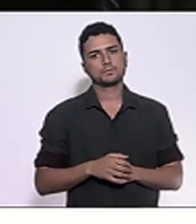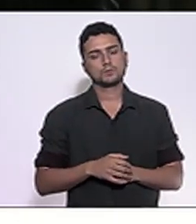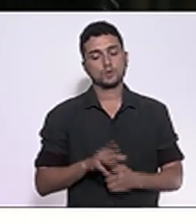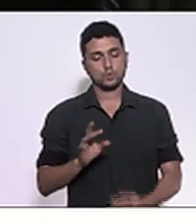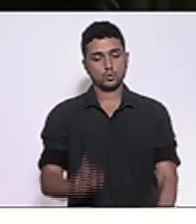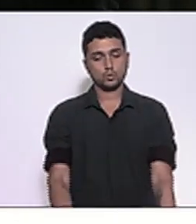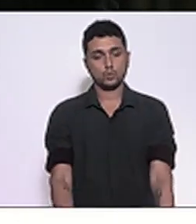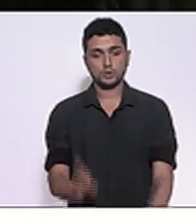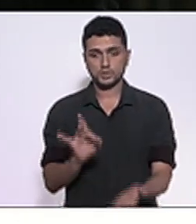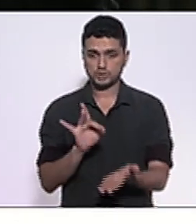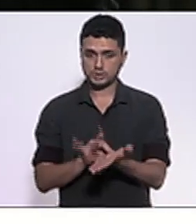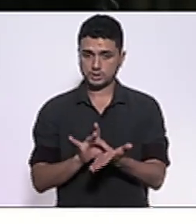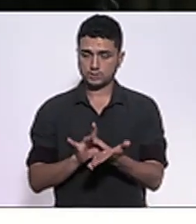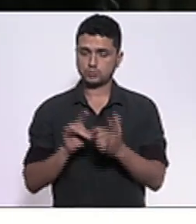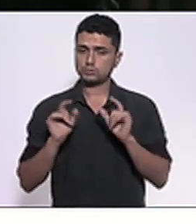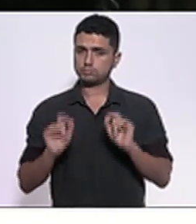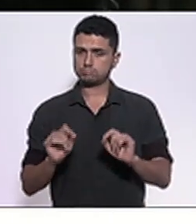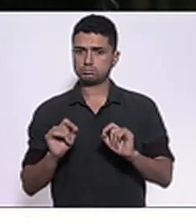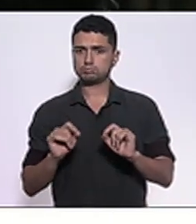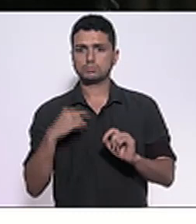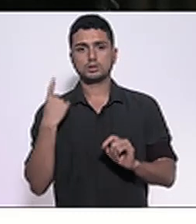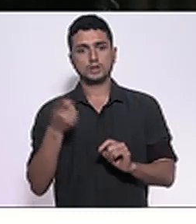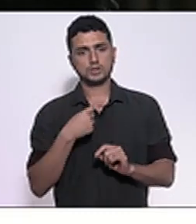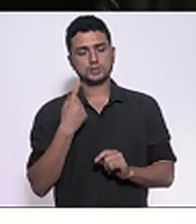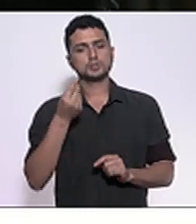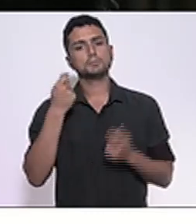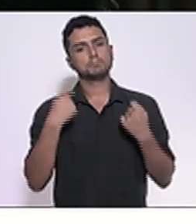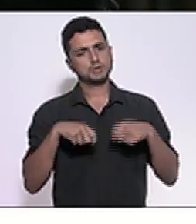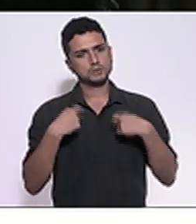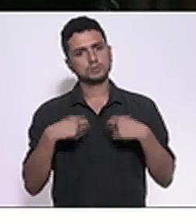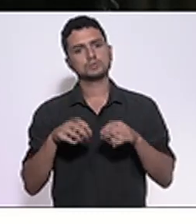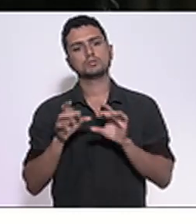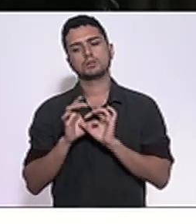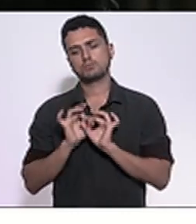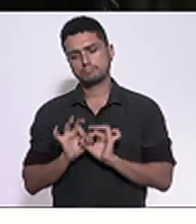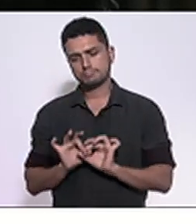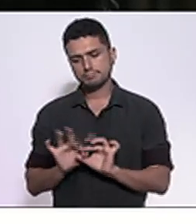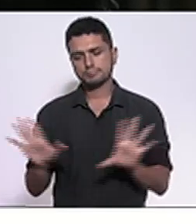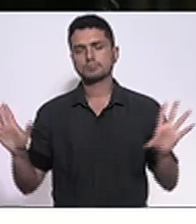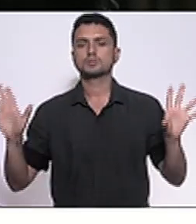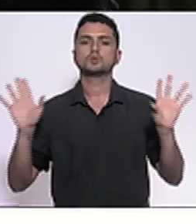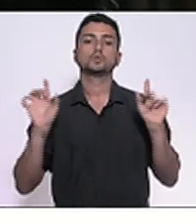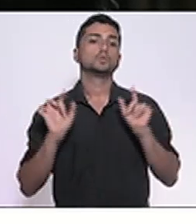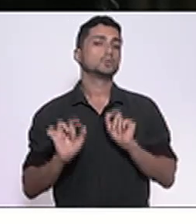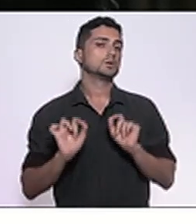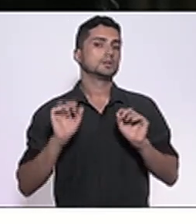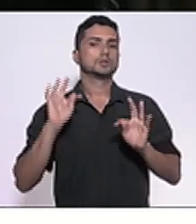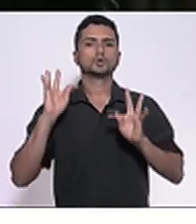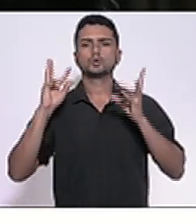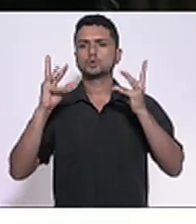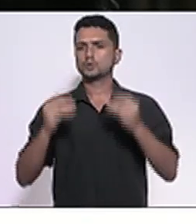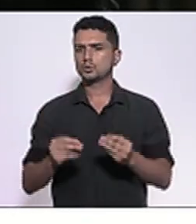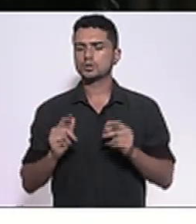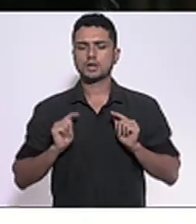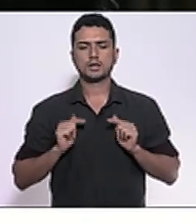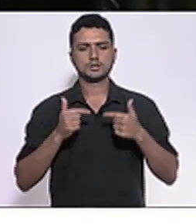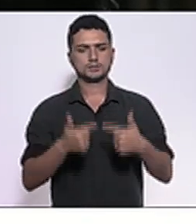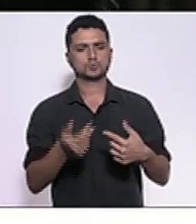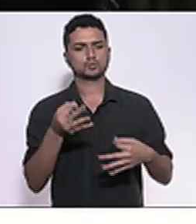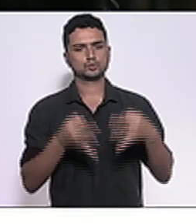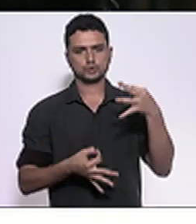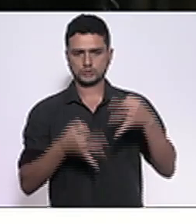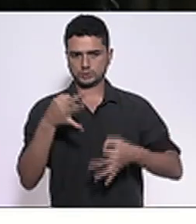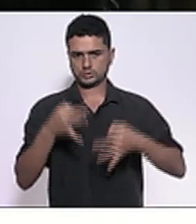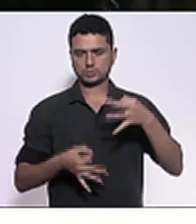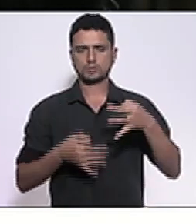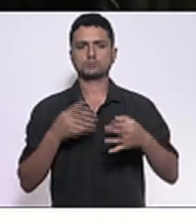original, nós tivemos que abrir mão de quê? De todas as nossas ações judiciais